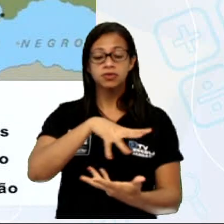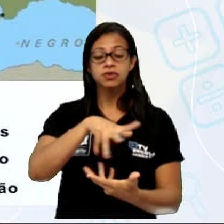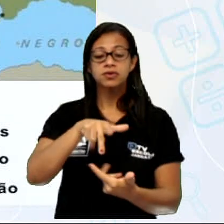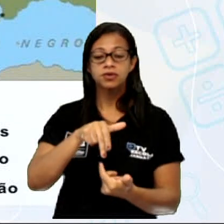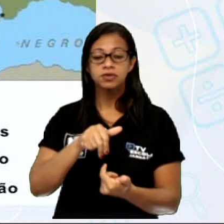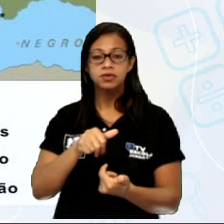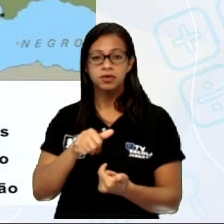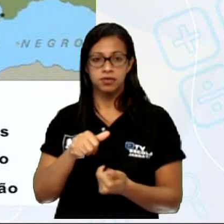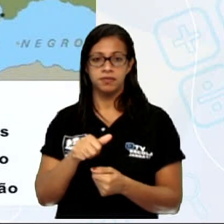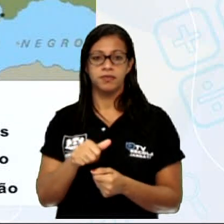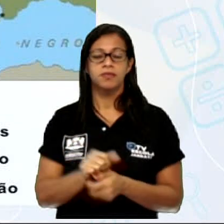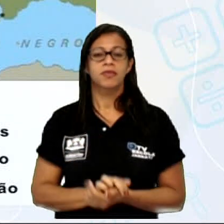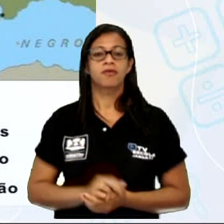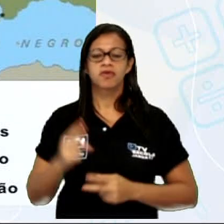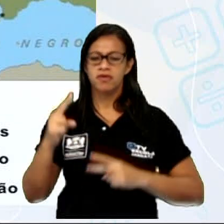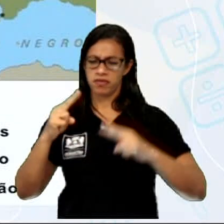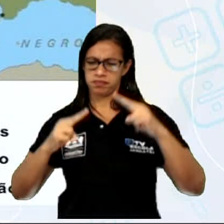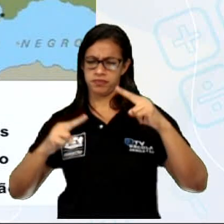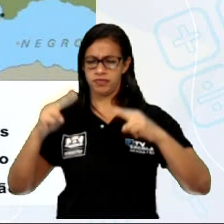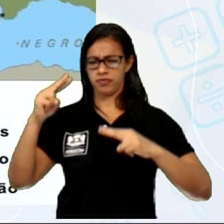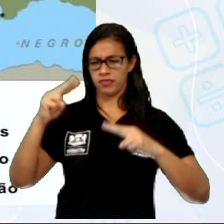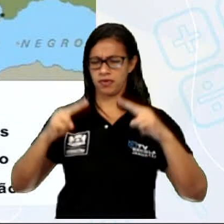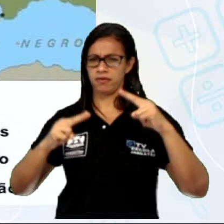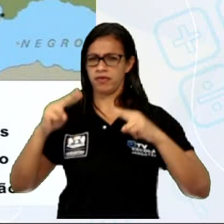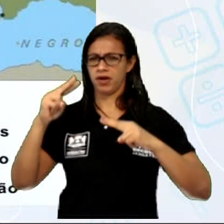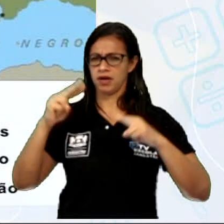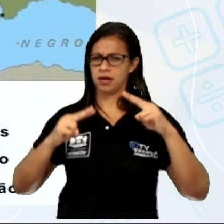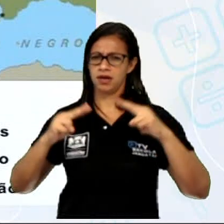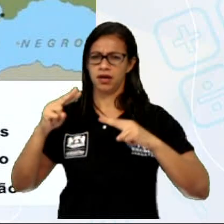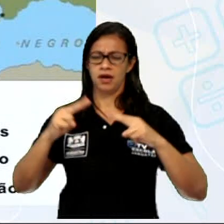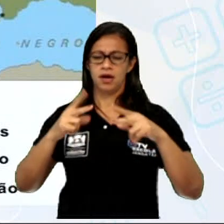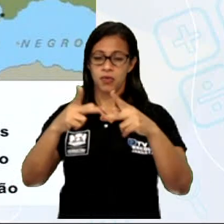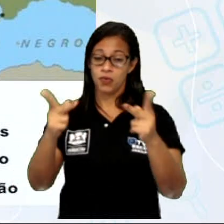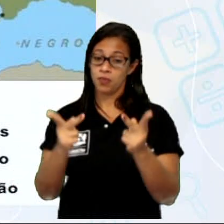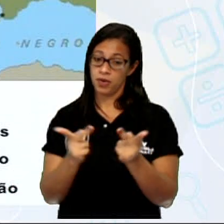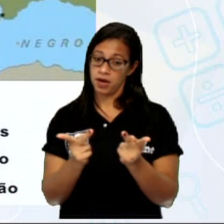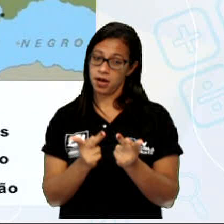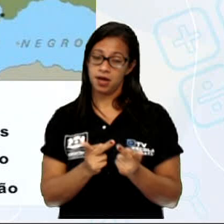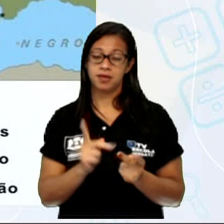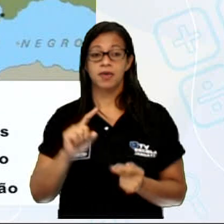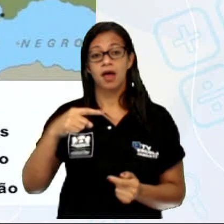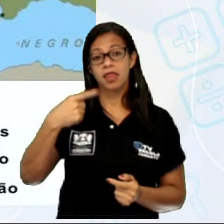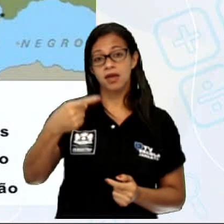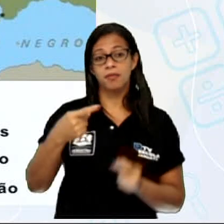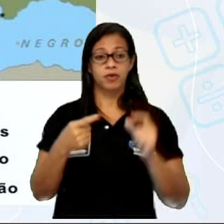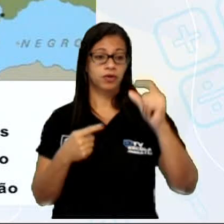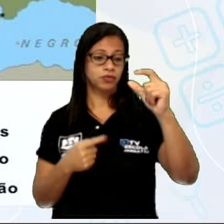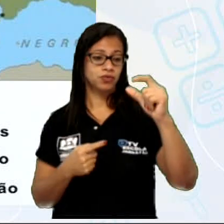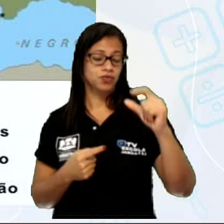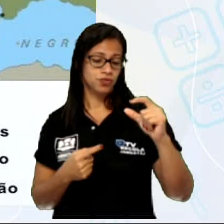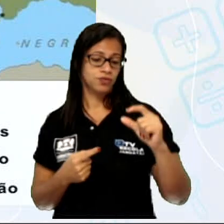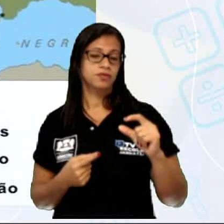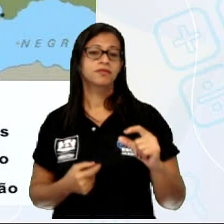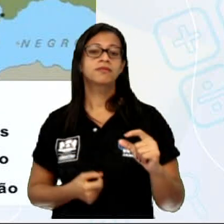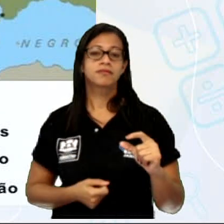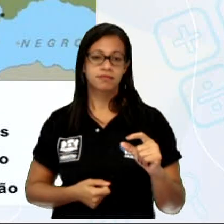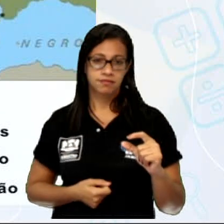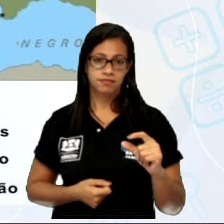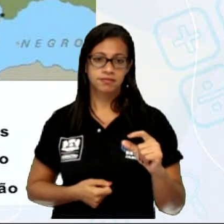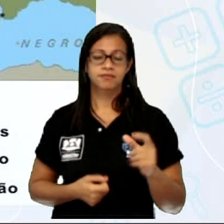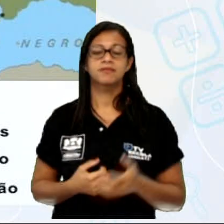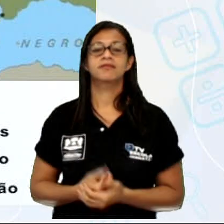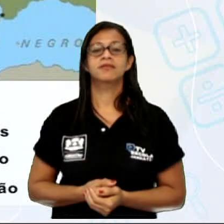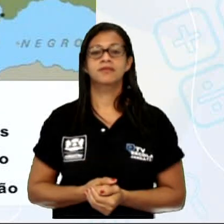mapa, você vai depois vir aqui para as legendas, tá certo? E na minha pergunta,